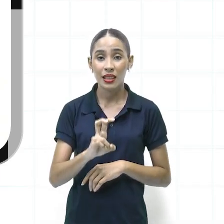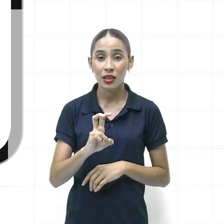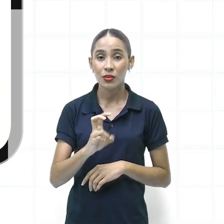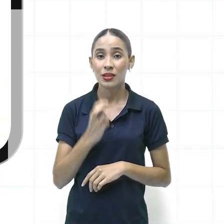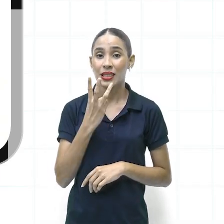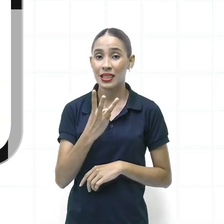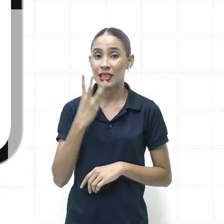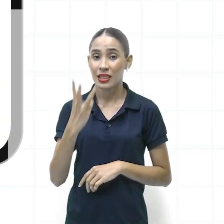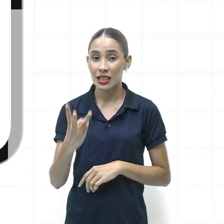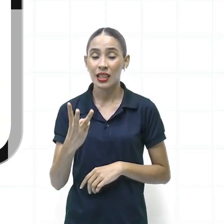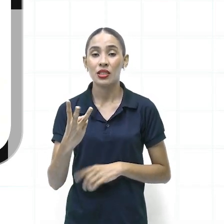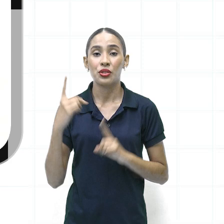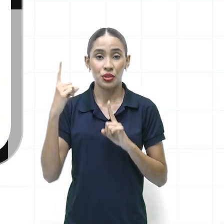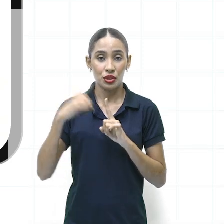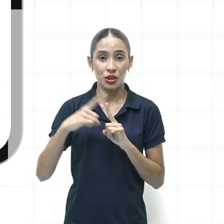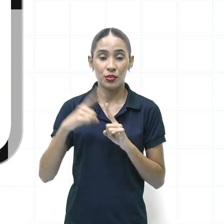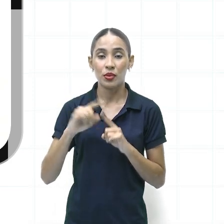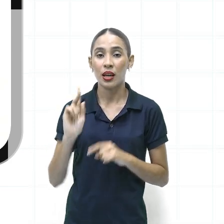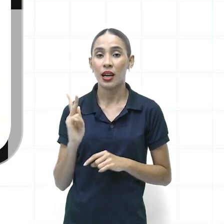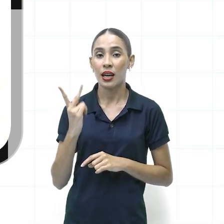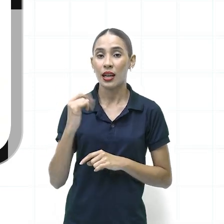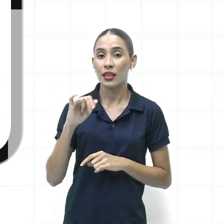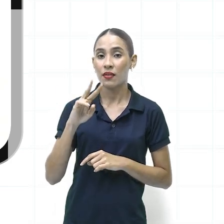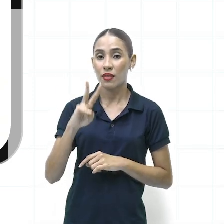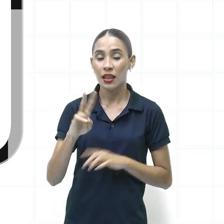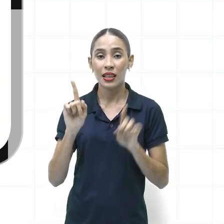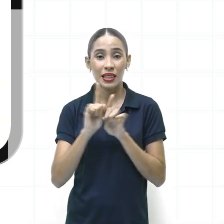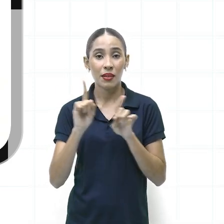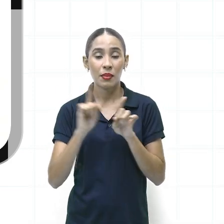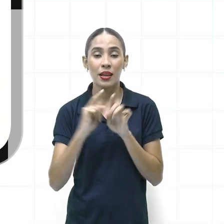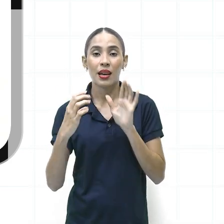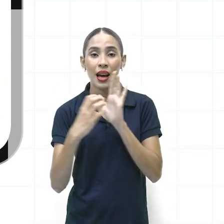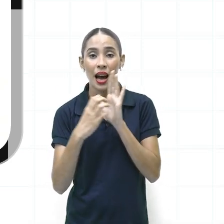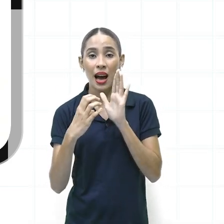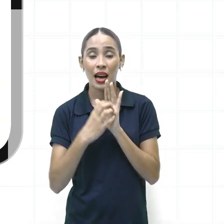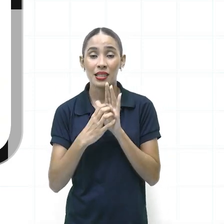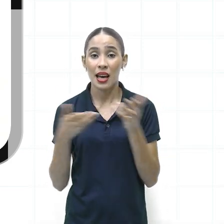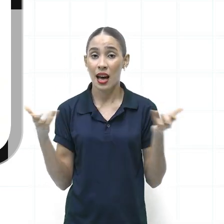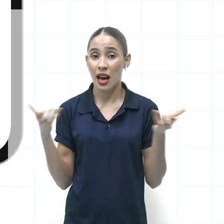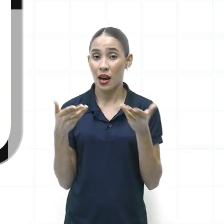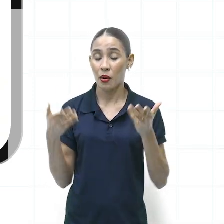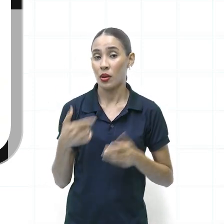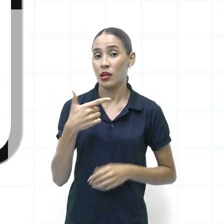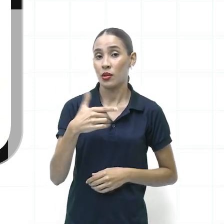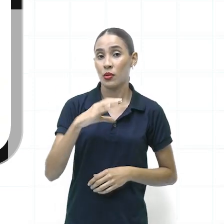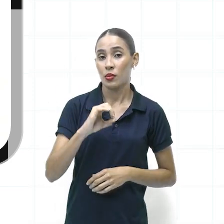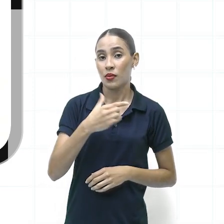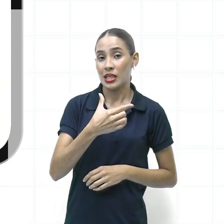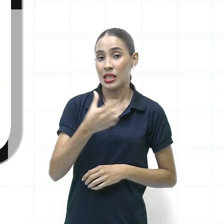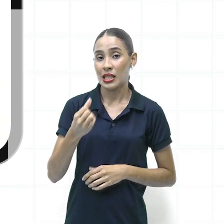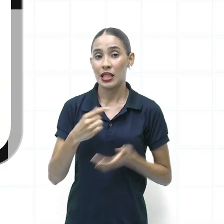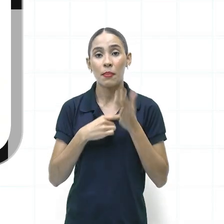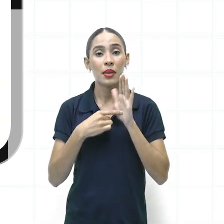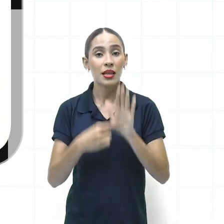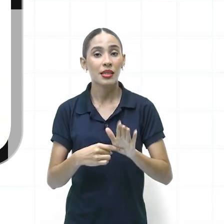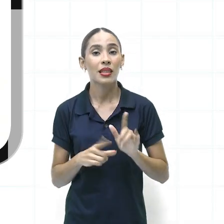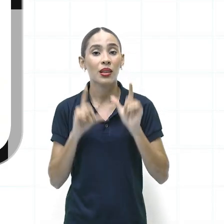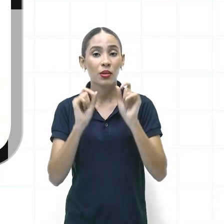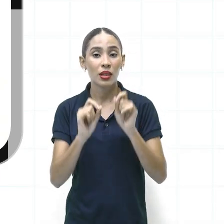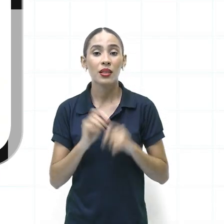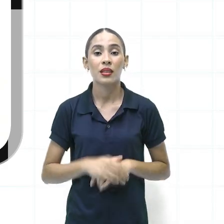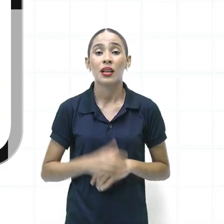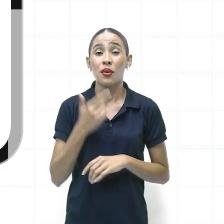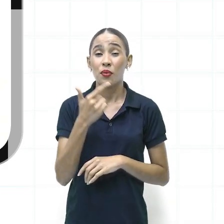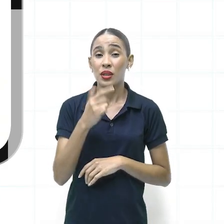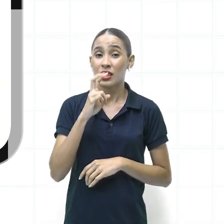533 casos de HIV e AIDS. E agora, em 2026, já se apresentam aqui, ó,